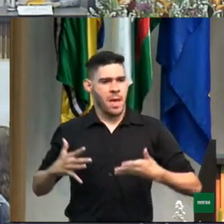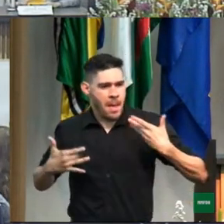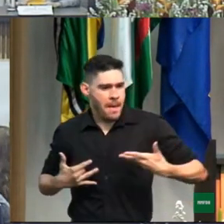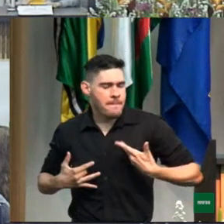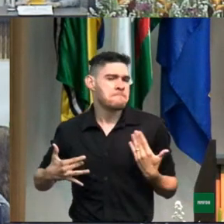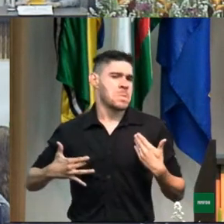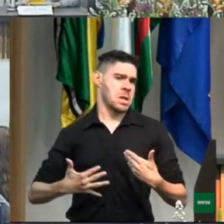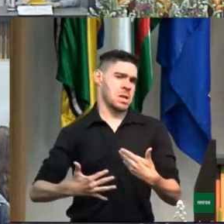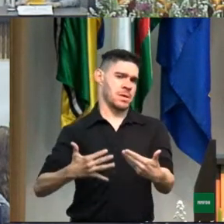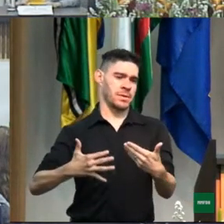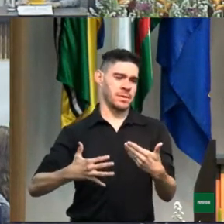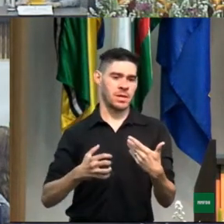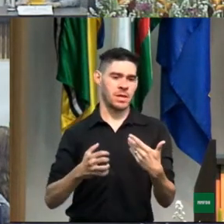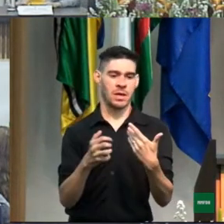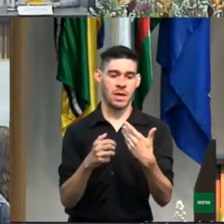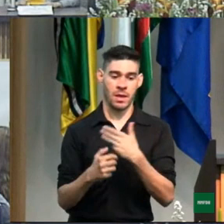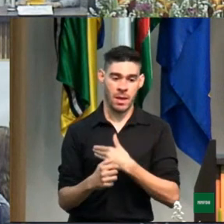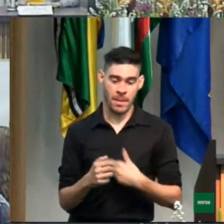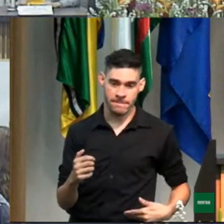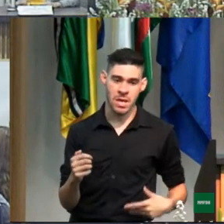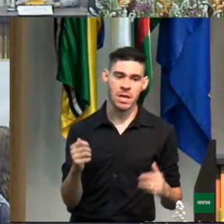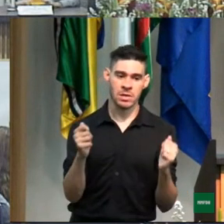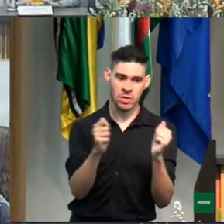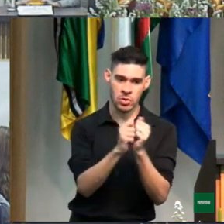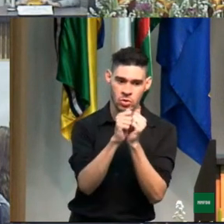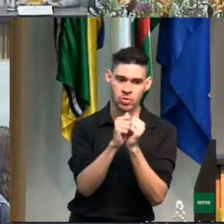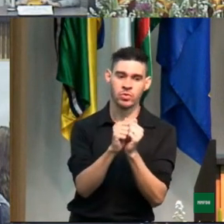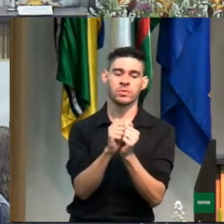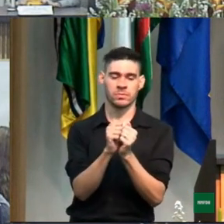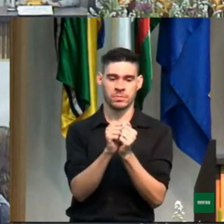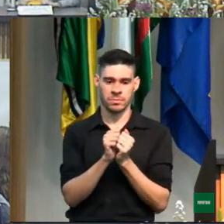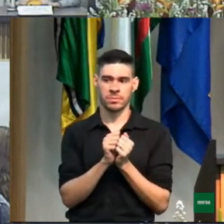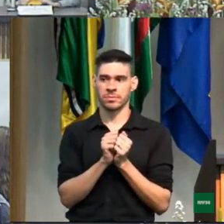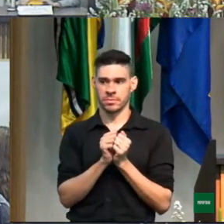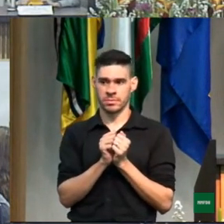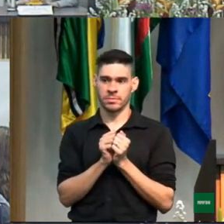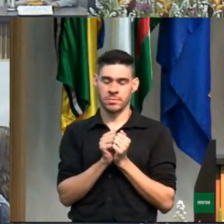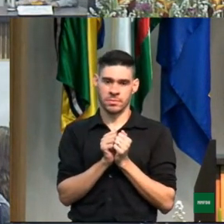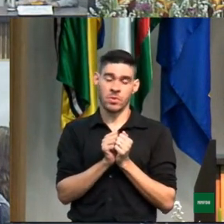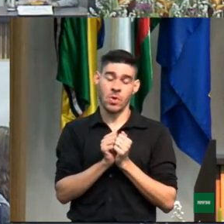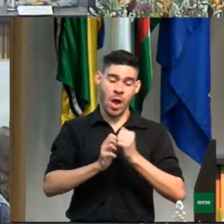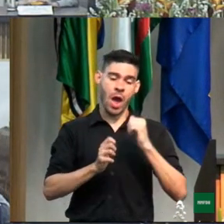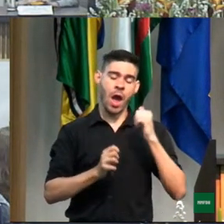seu lado e ao lado também das nossas secretárias aqui